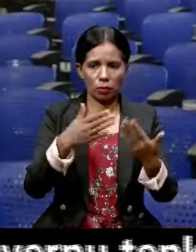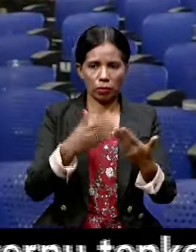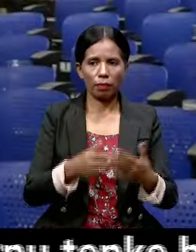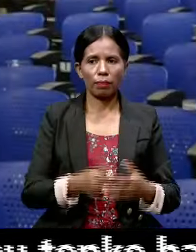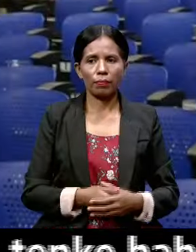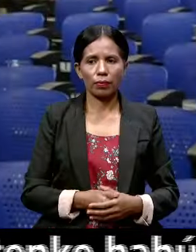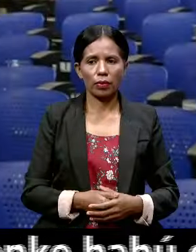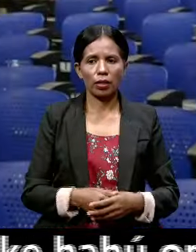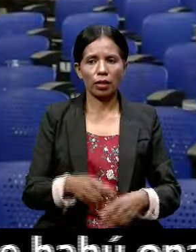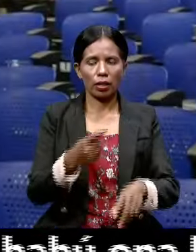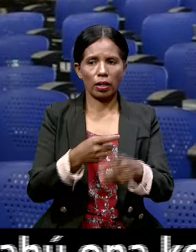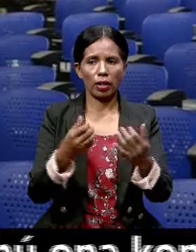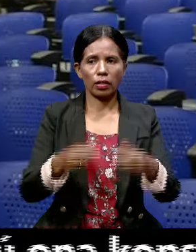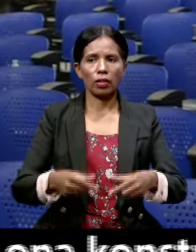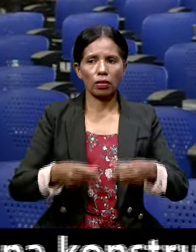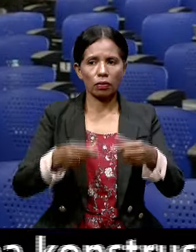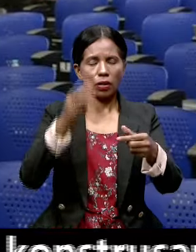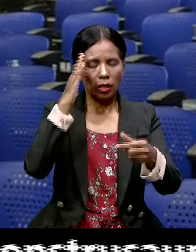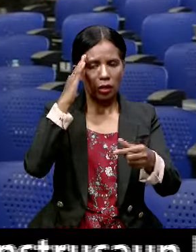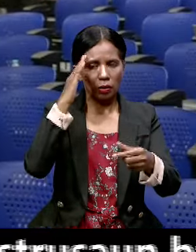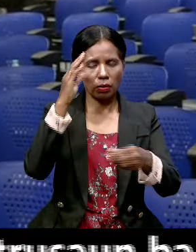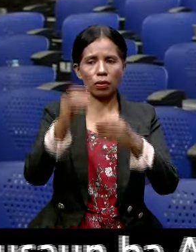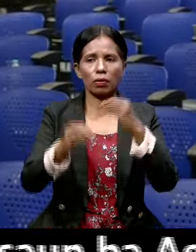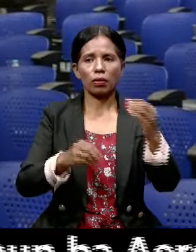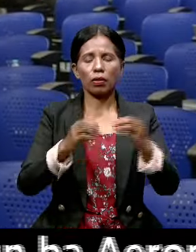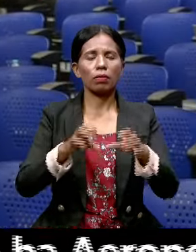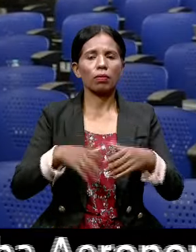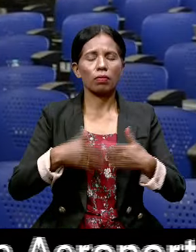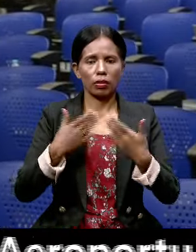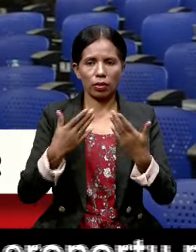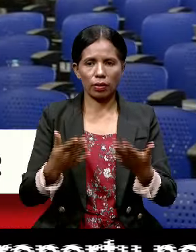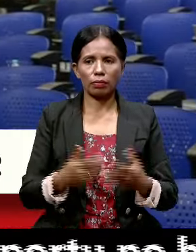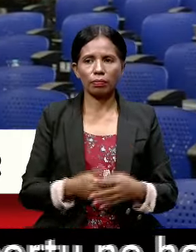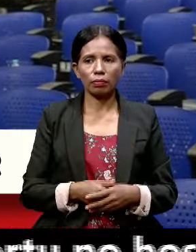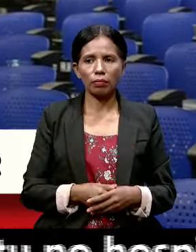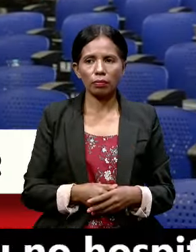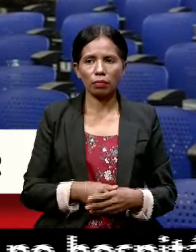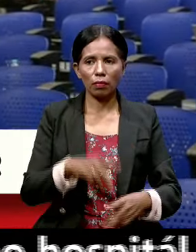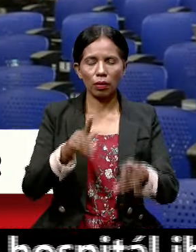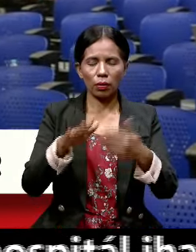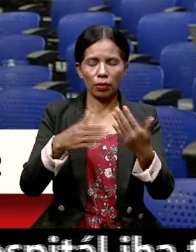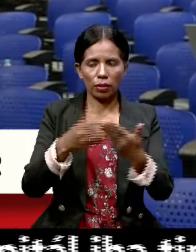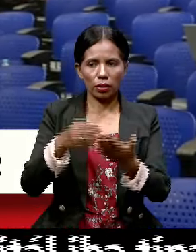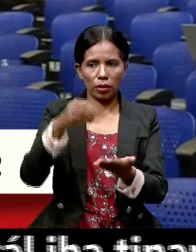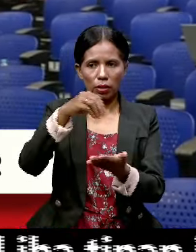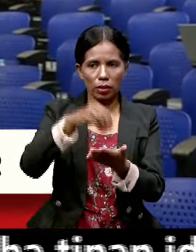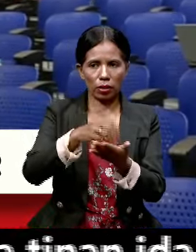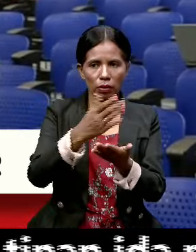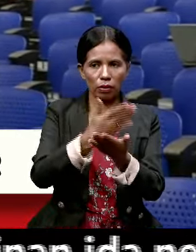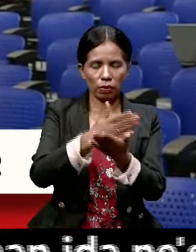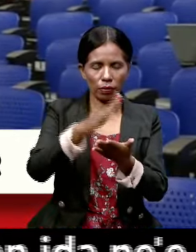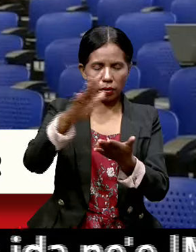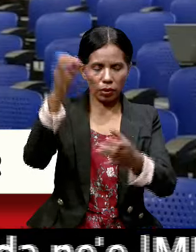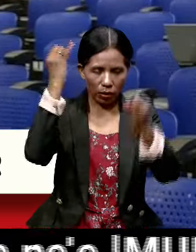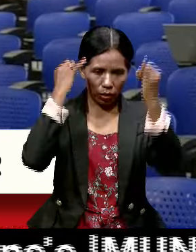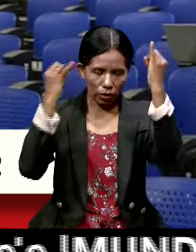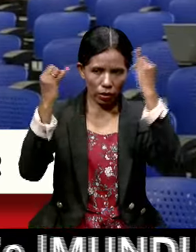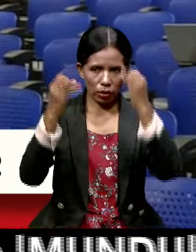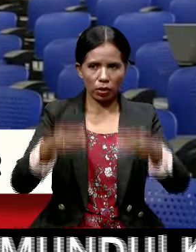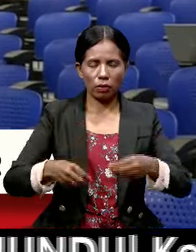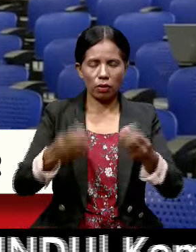e evento ida nene atu fo anu in liu konaba unsa Emo o todo bel tau sensibilização, emo o todo bel